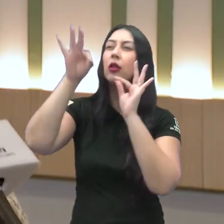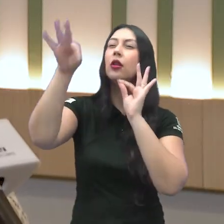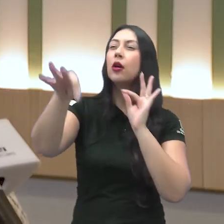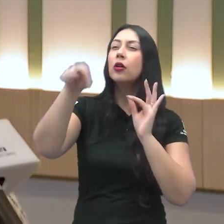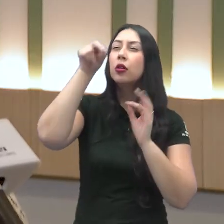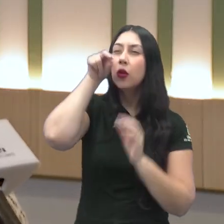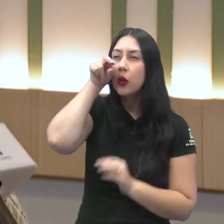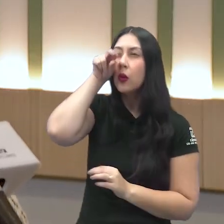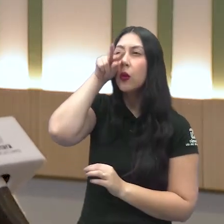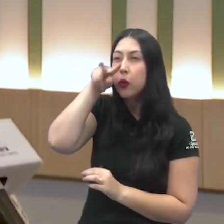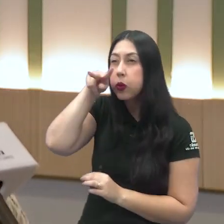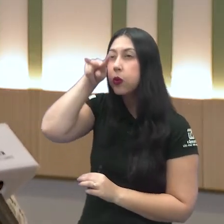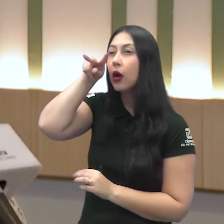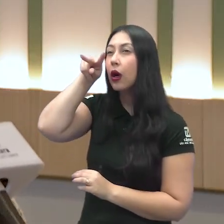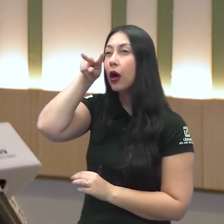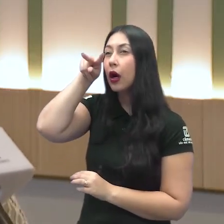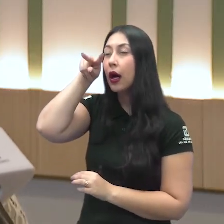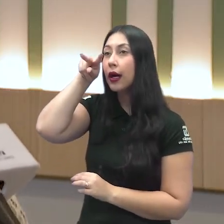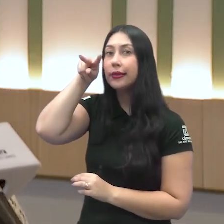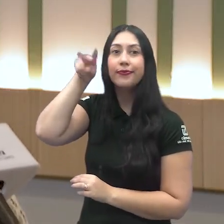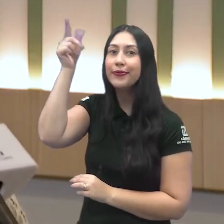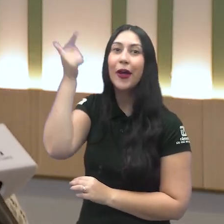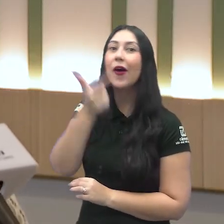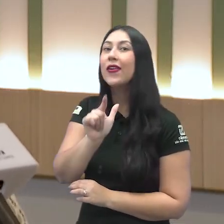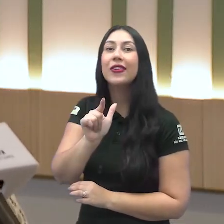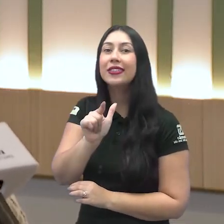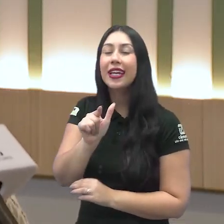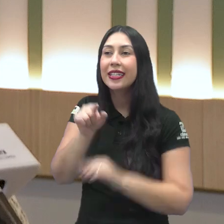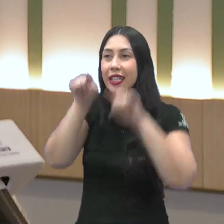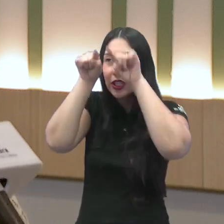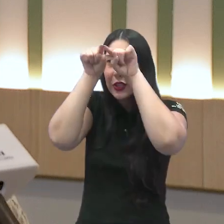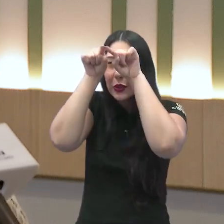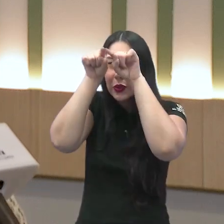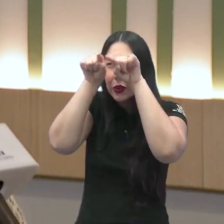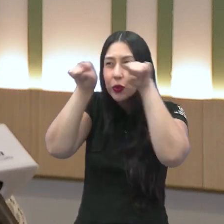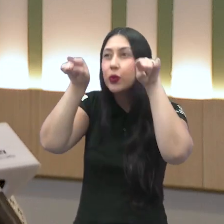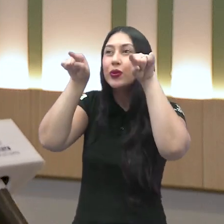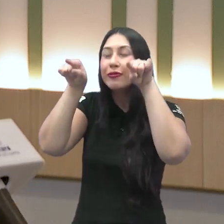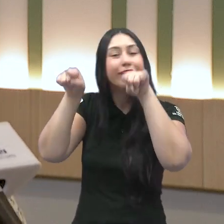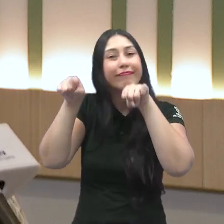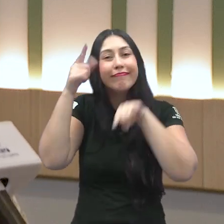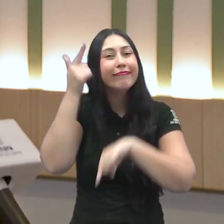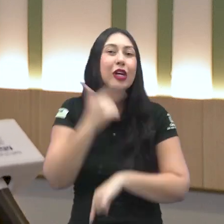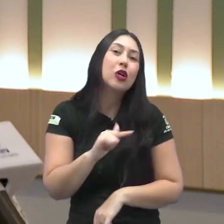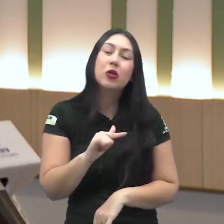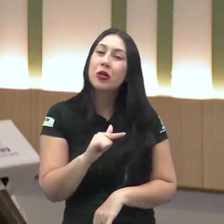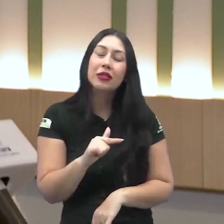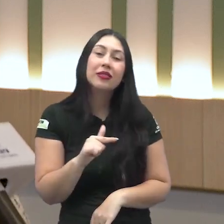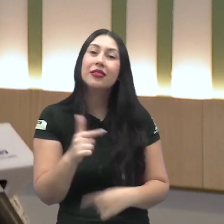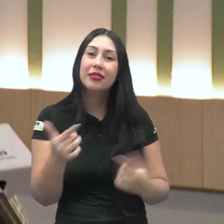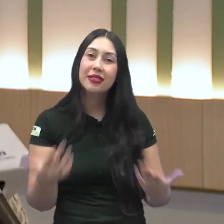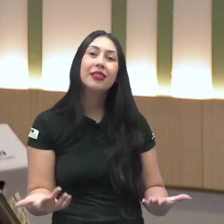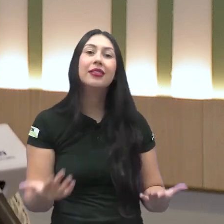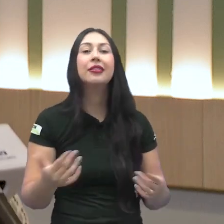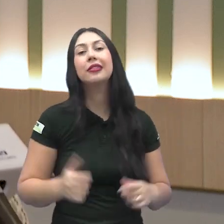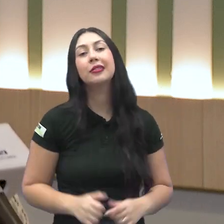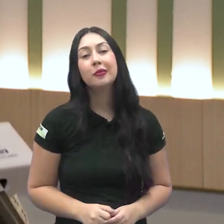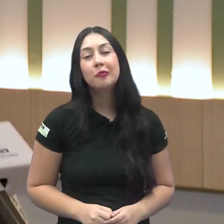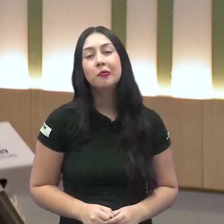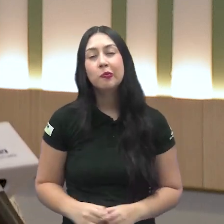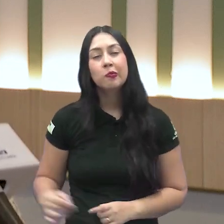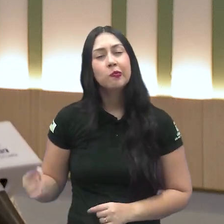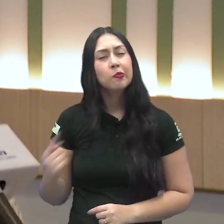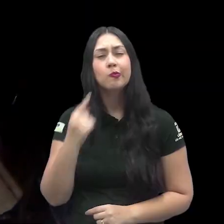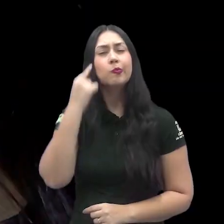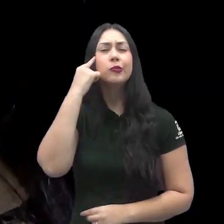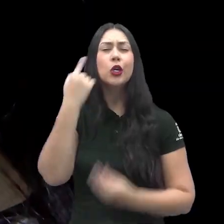olhar distante para longe, na posição da neutralidade, olhar distante, o olho não consegue mais chegar para a lateral, que